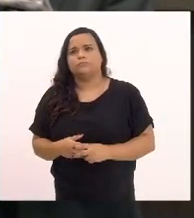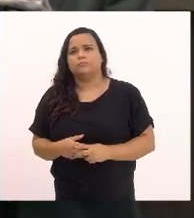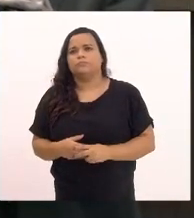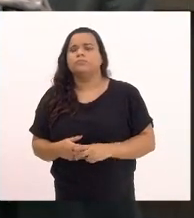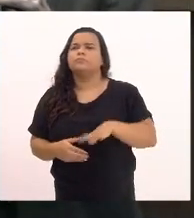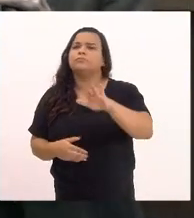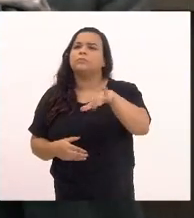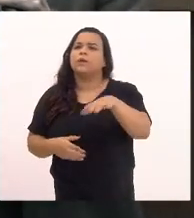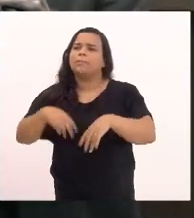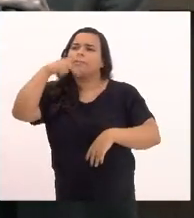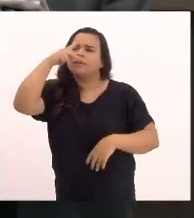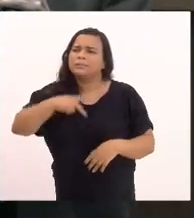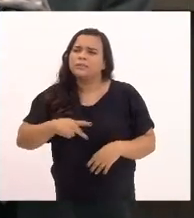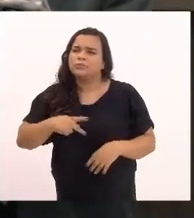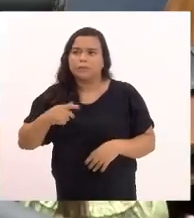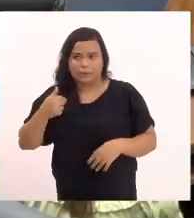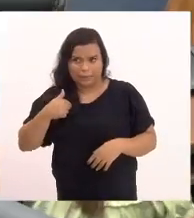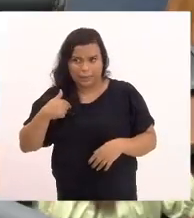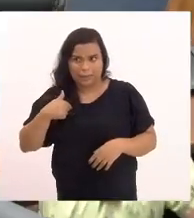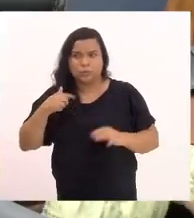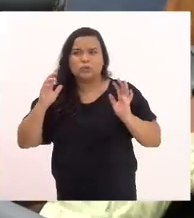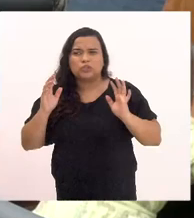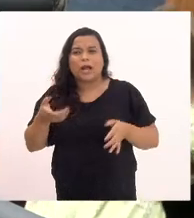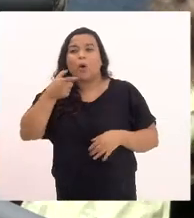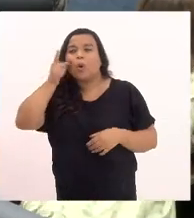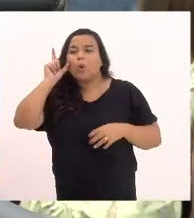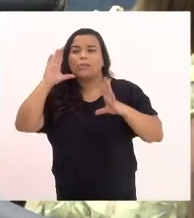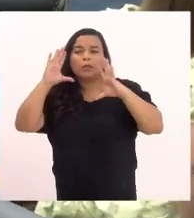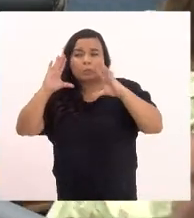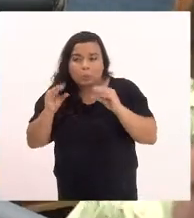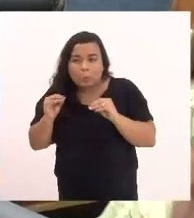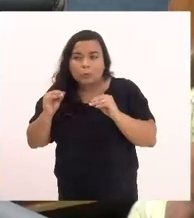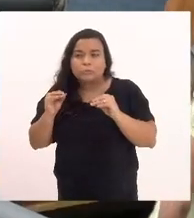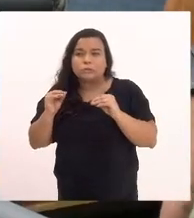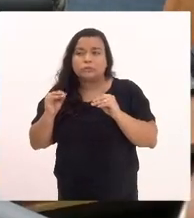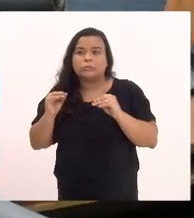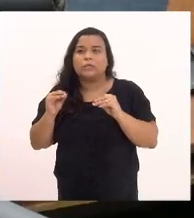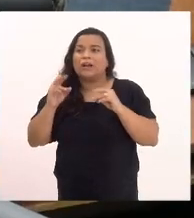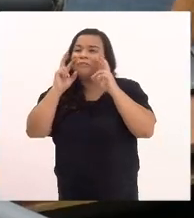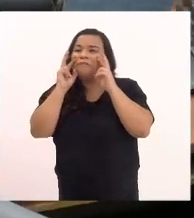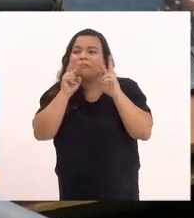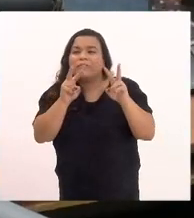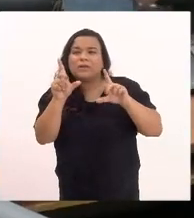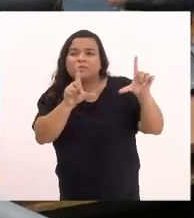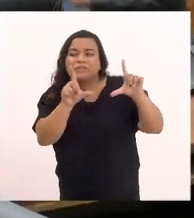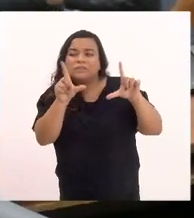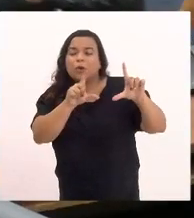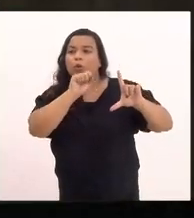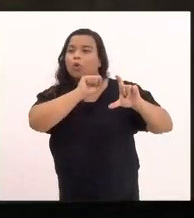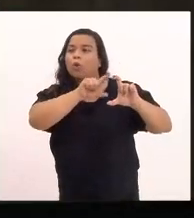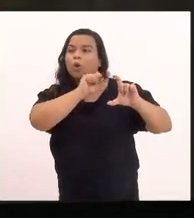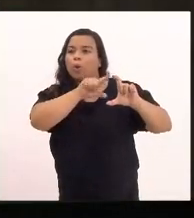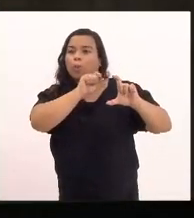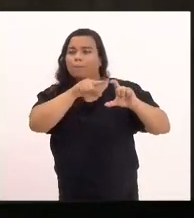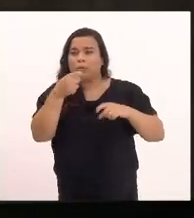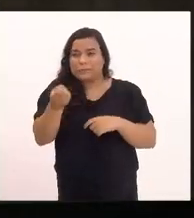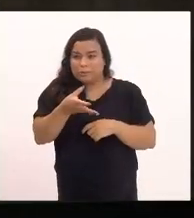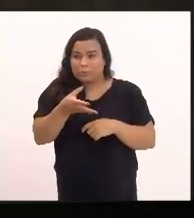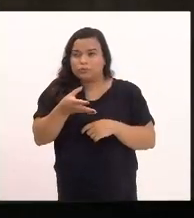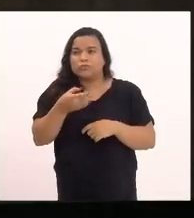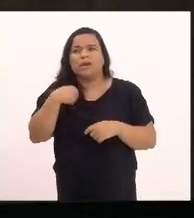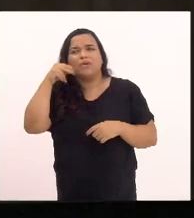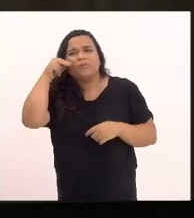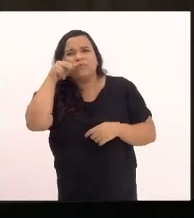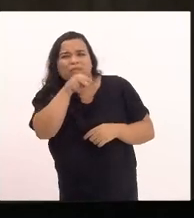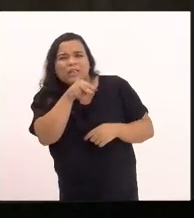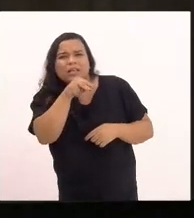por acaso, já tarde da noite, ontem, na Globo News, eu vi o presidente do Senado